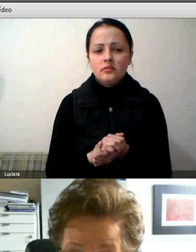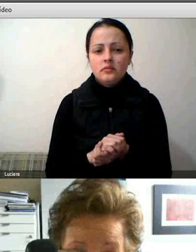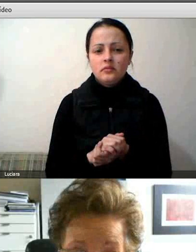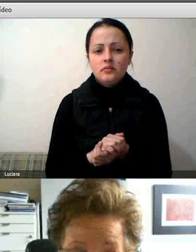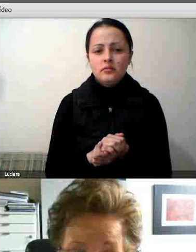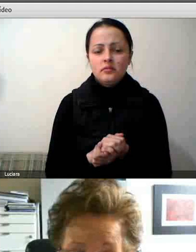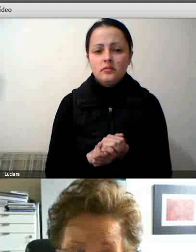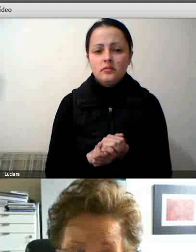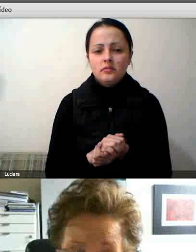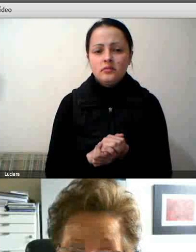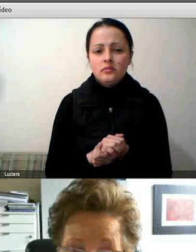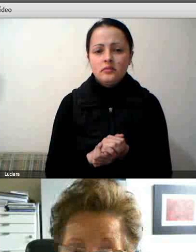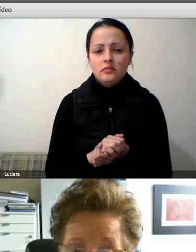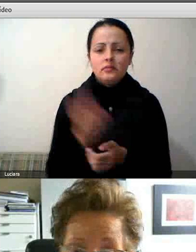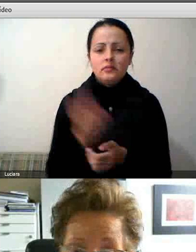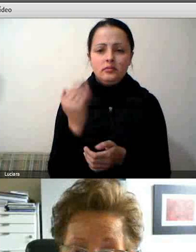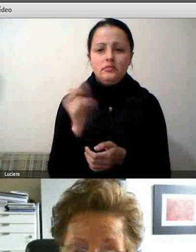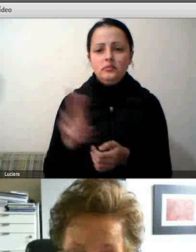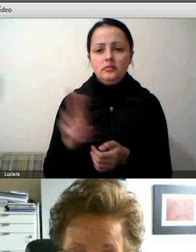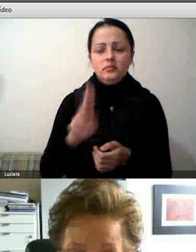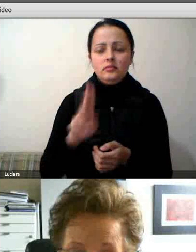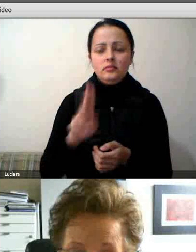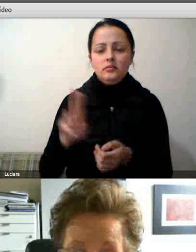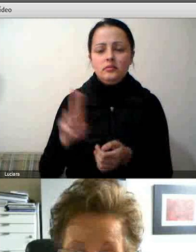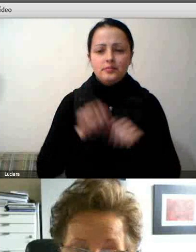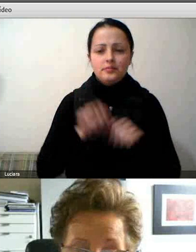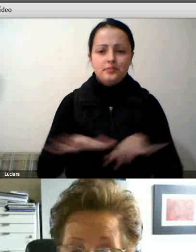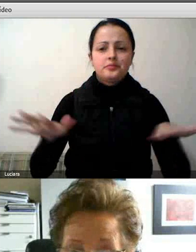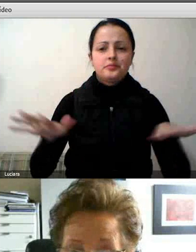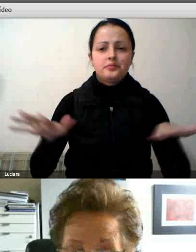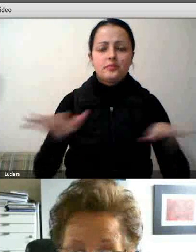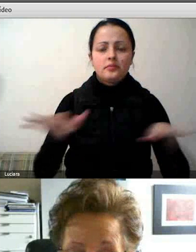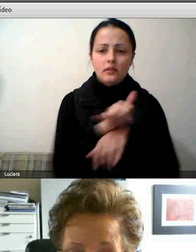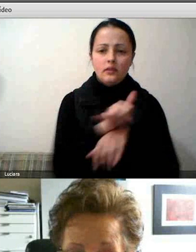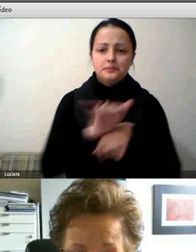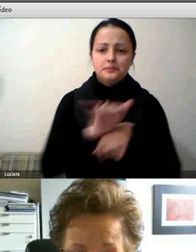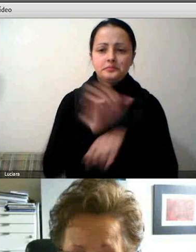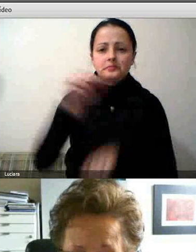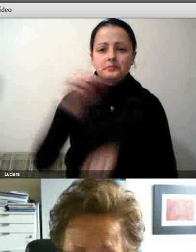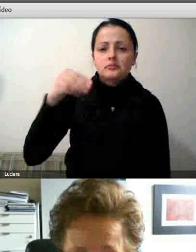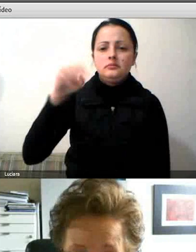gente usava, estendia a percepção e